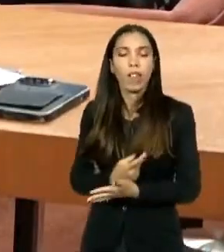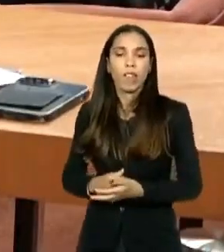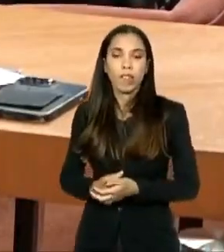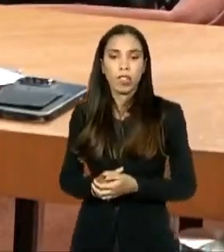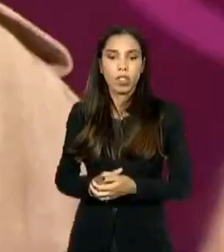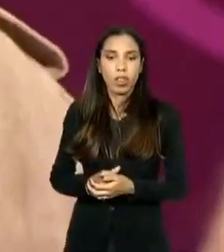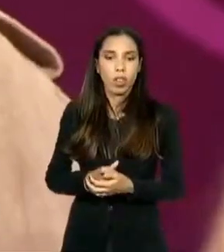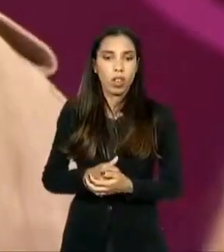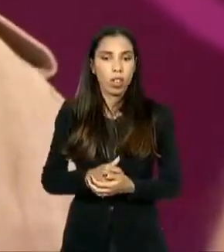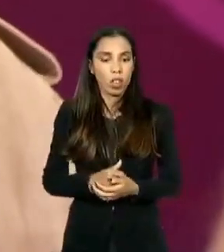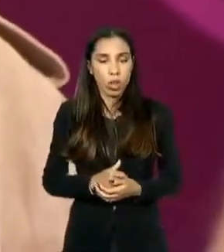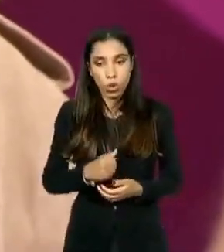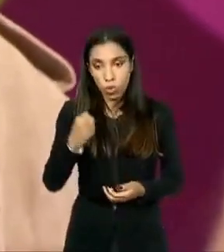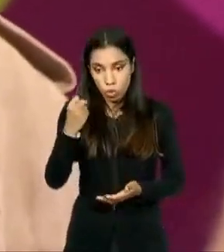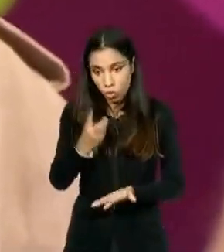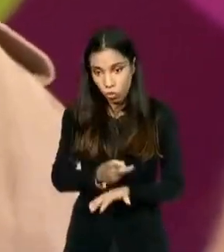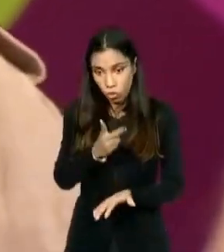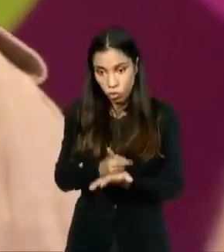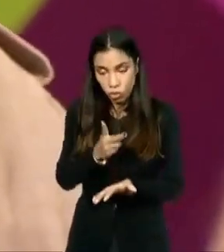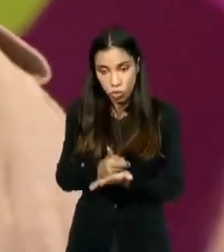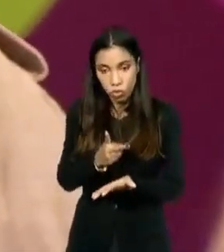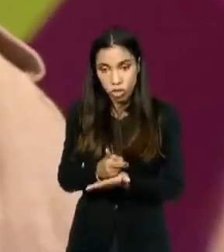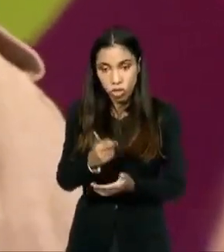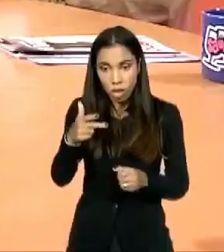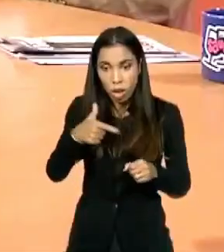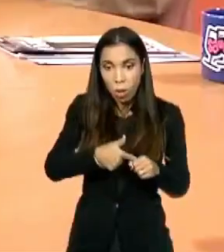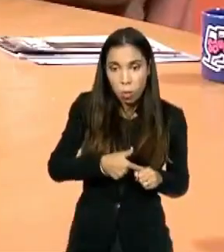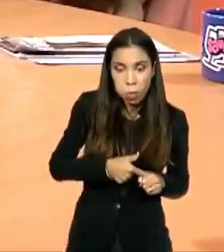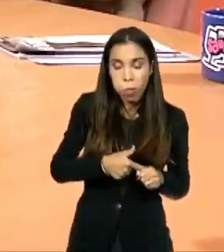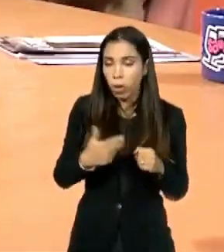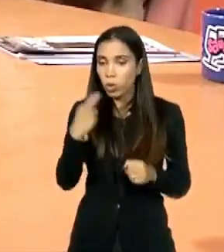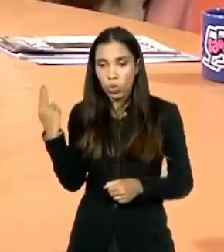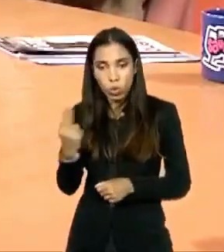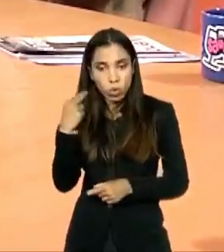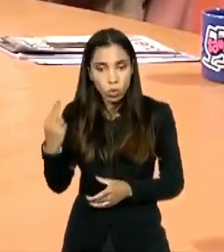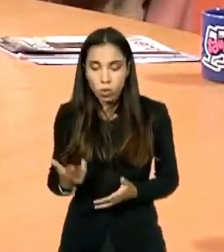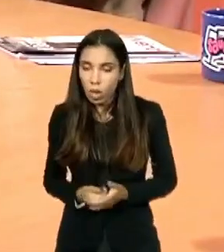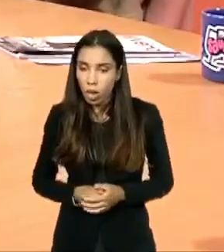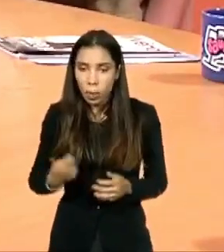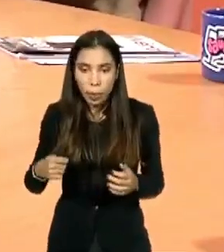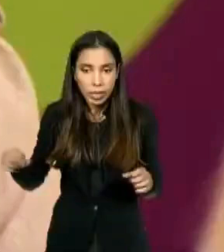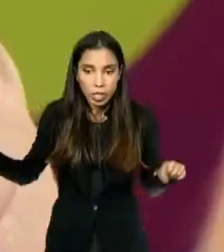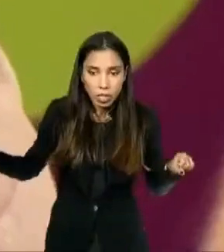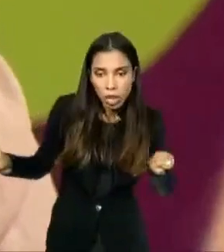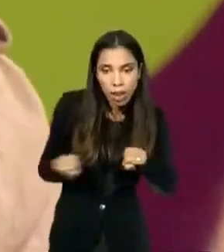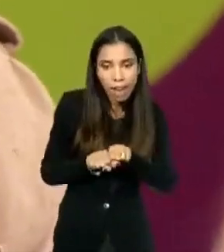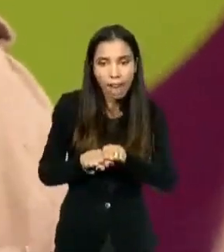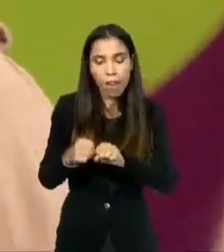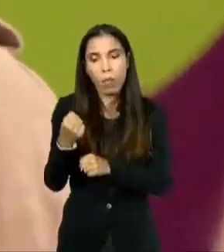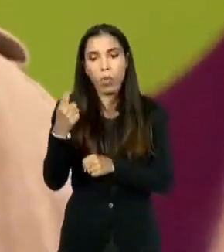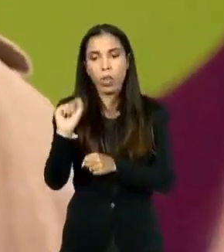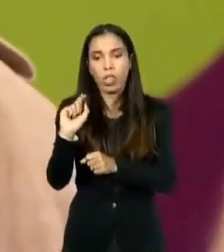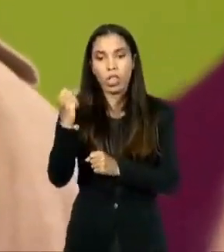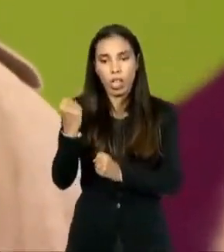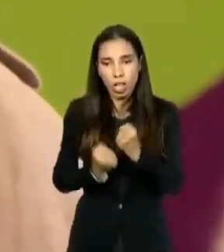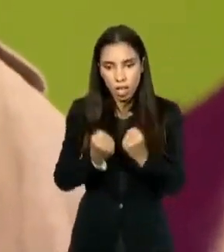para continuar com queimando combustível fóssil. Todo mundo sabe disso. É uma questão de sobrevivência. Sim. A não ser que a gente acredite que a